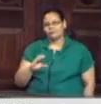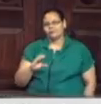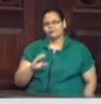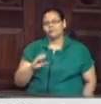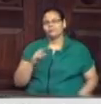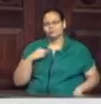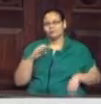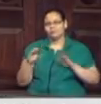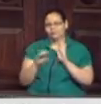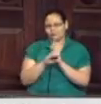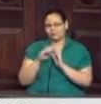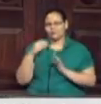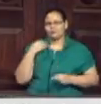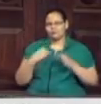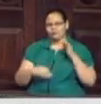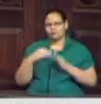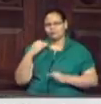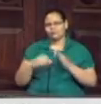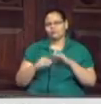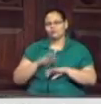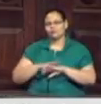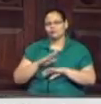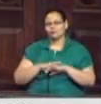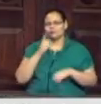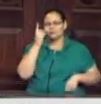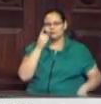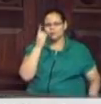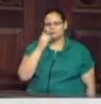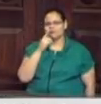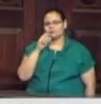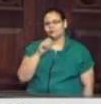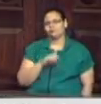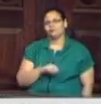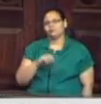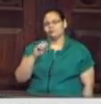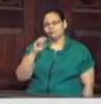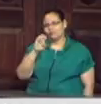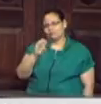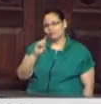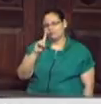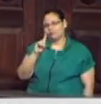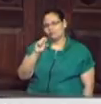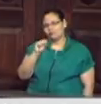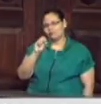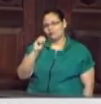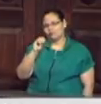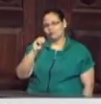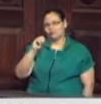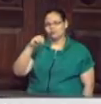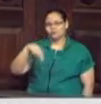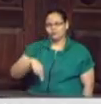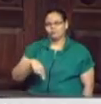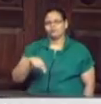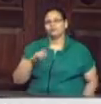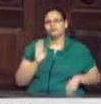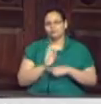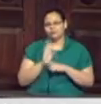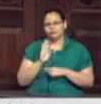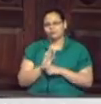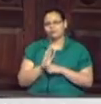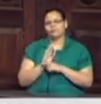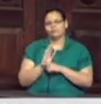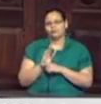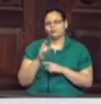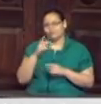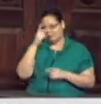pela Constitucionalidade. Relator, deputado Edson Albertazzi. Pendendo de pareceres da Comissão de Defesa do Consumidor e de Economia, Indústria